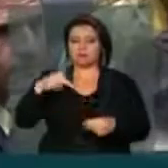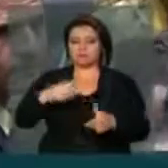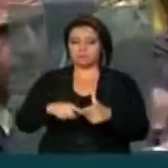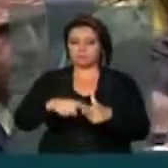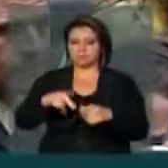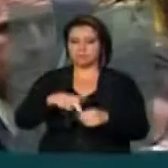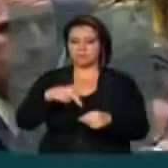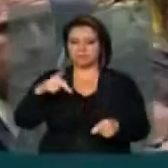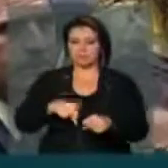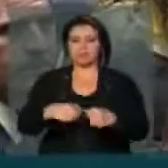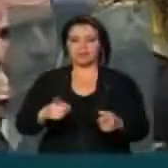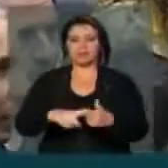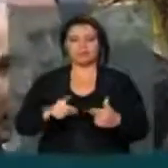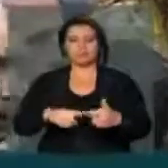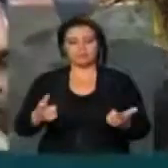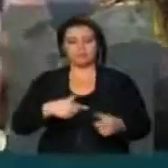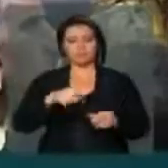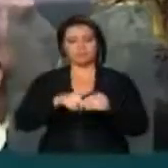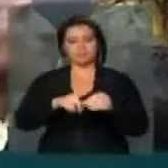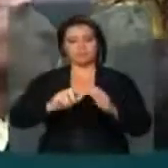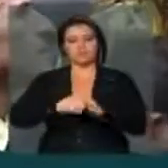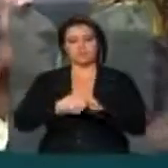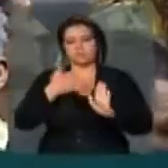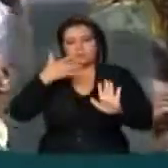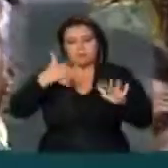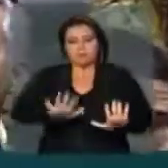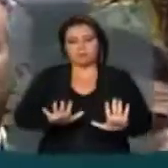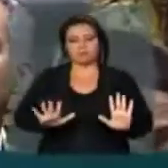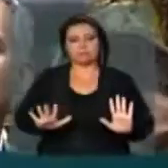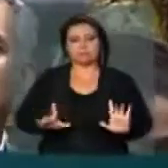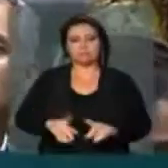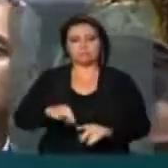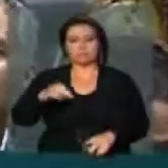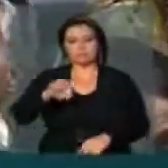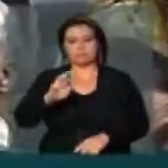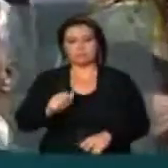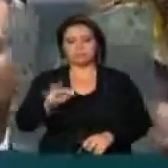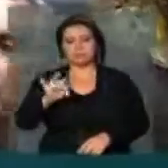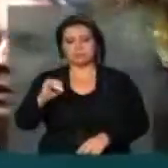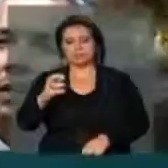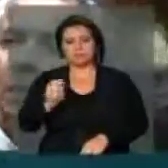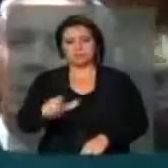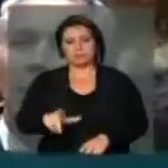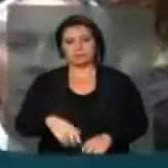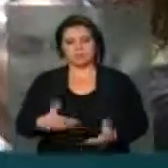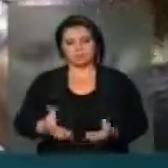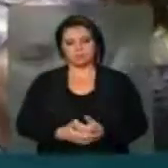isso a bancada do PPS vai obstruir, porque não quer a flexibilização da meta fiscal já decidida no ano.